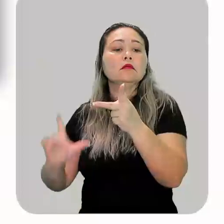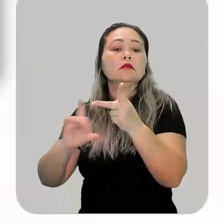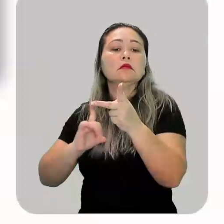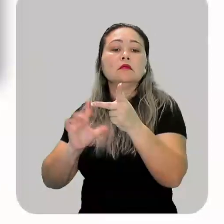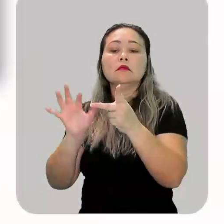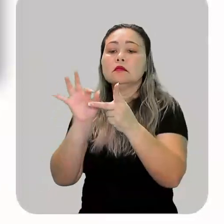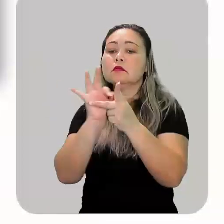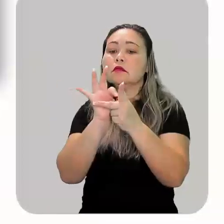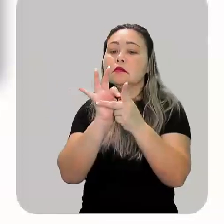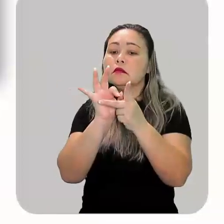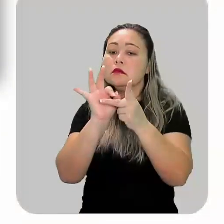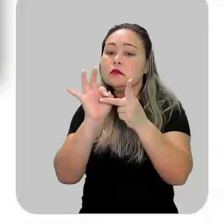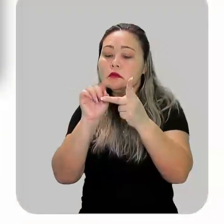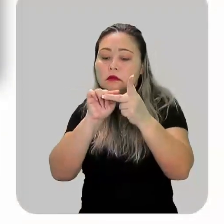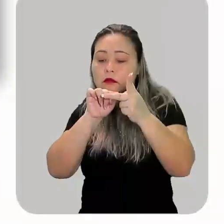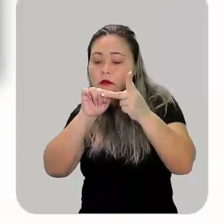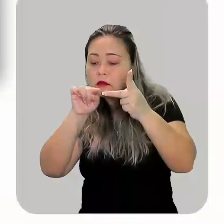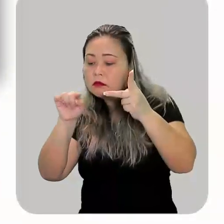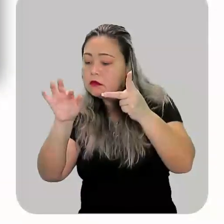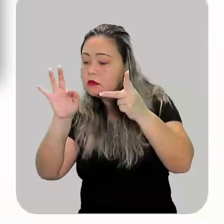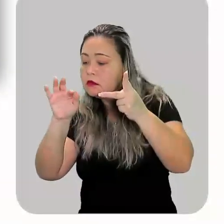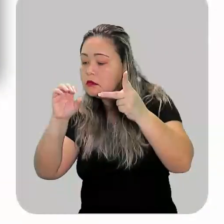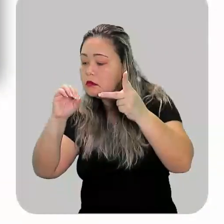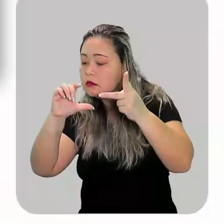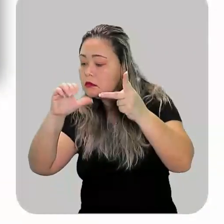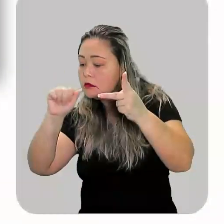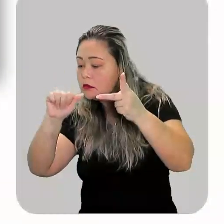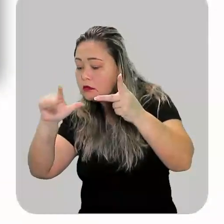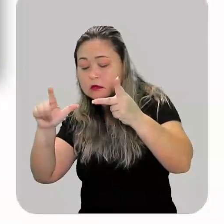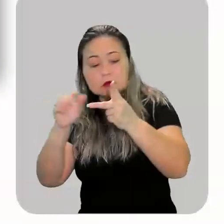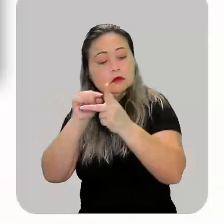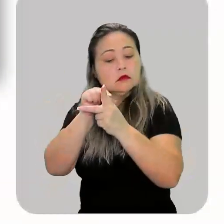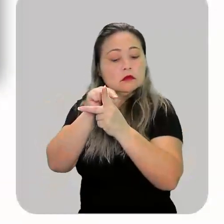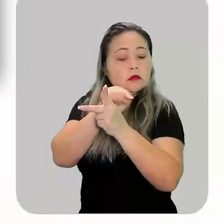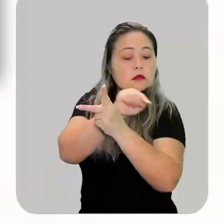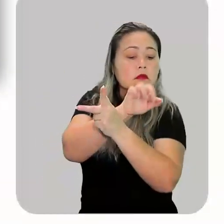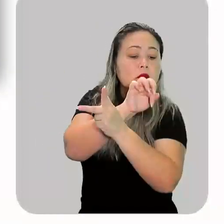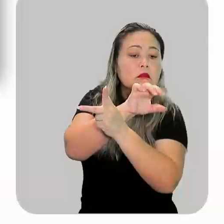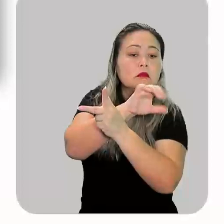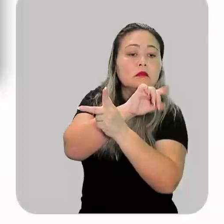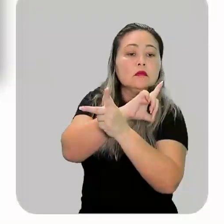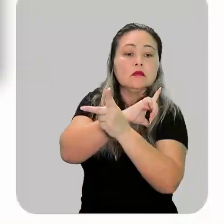a distância focal, ou seja, a distância entre os dois focos. E aí nós